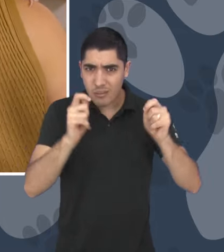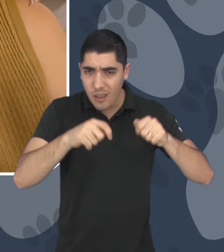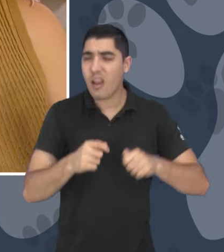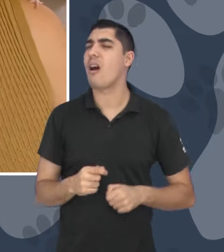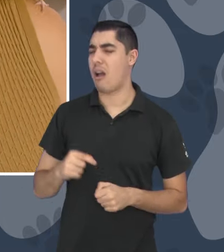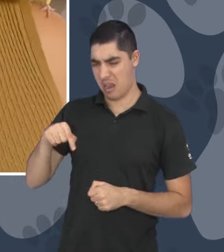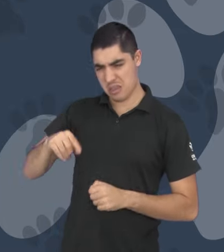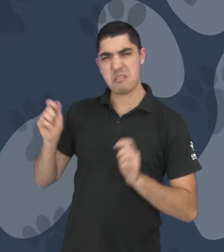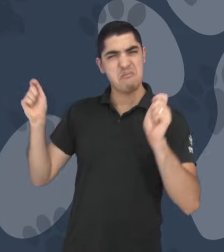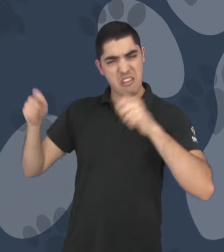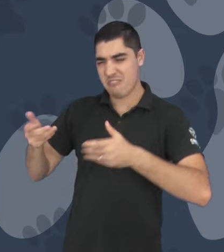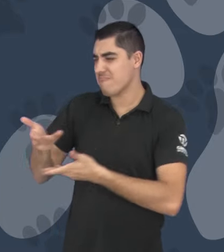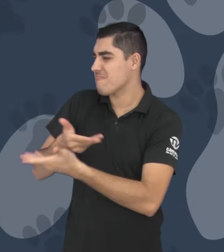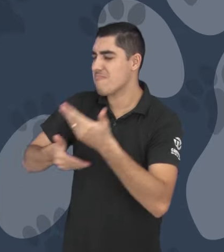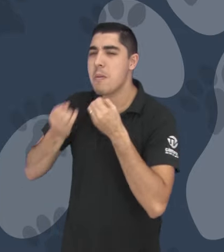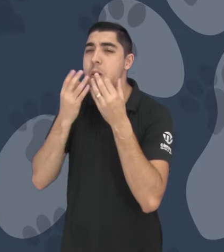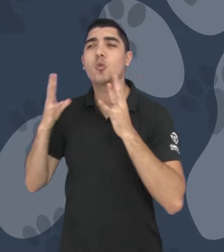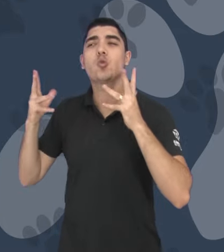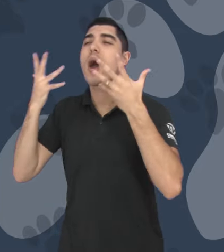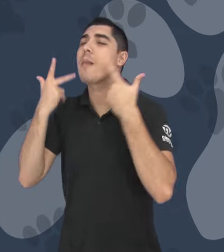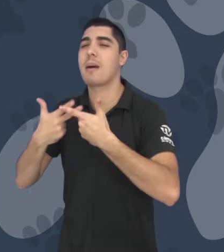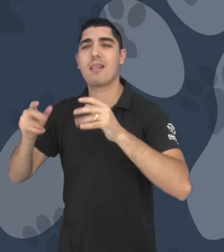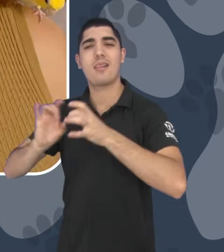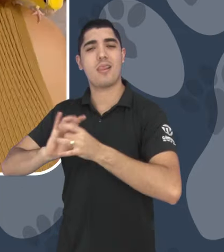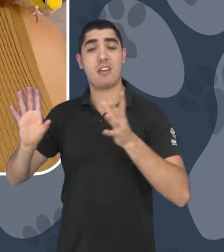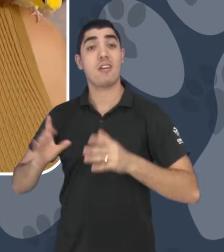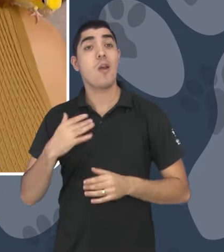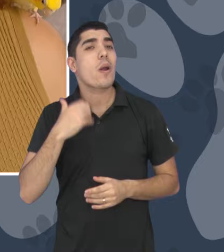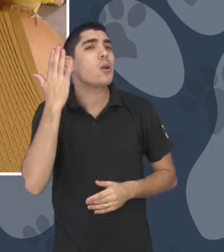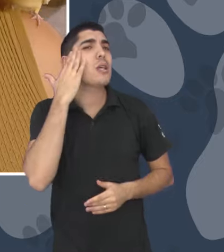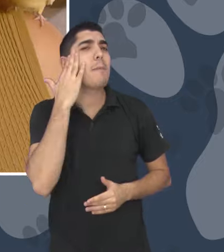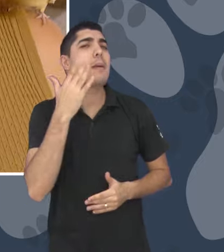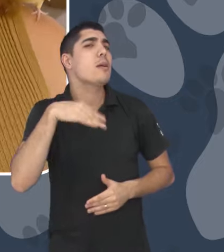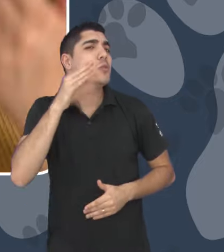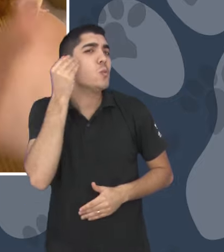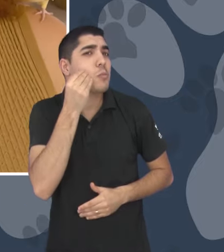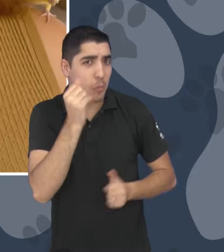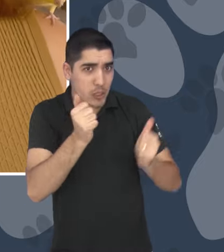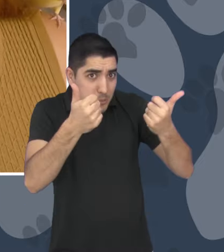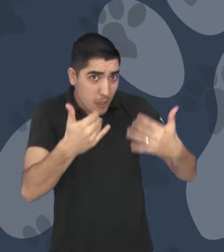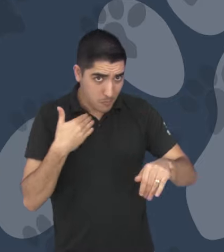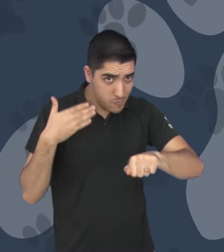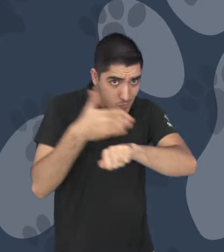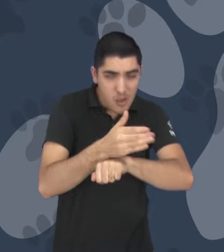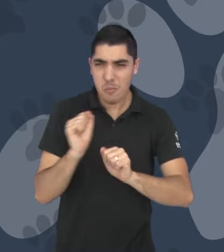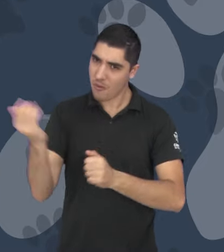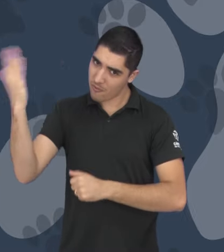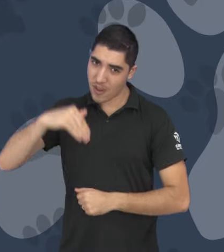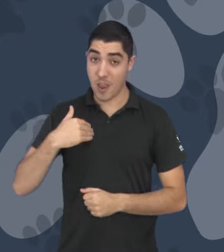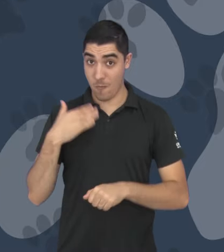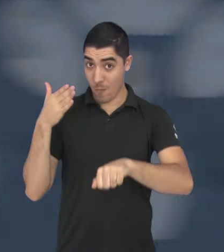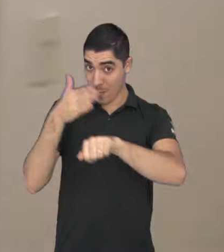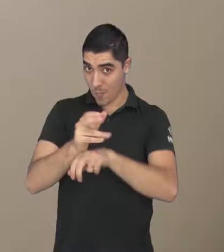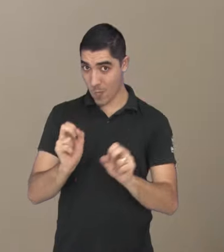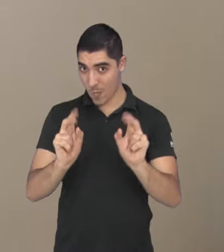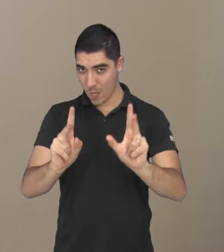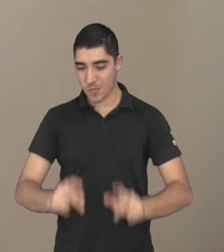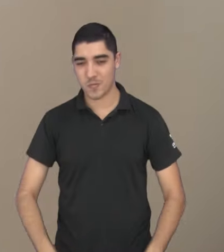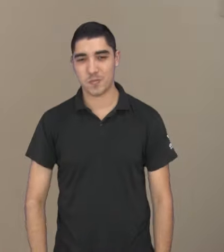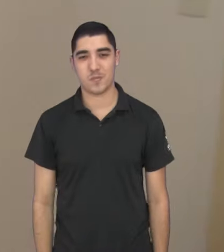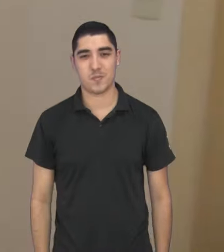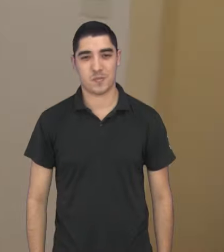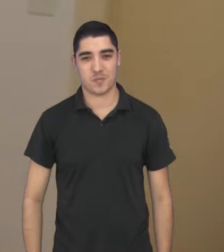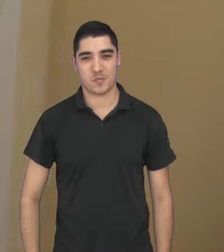aberta a todos os pets. Eu quero saber mais detalhes dessa convivência, posso ir até aí? Claro, vem cá! Show, tô indo então.